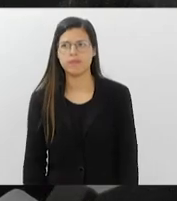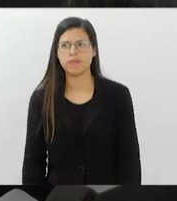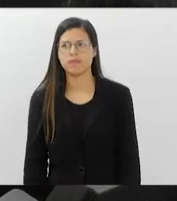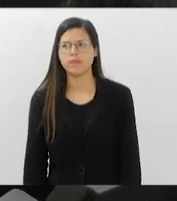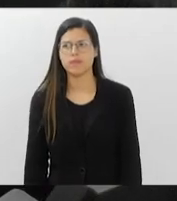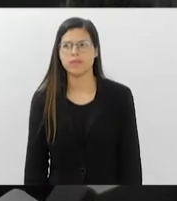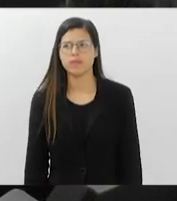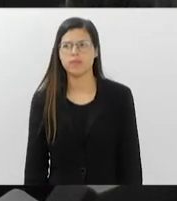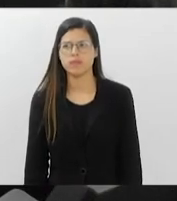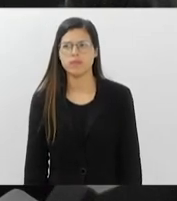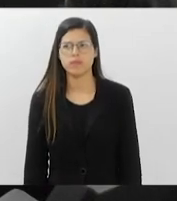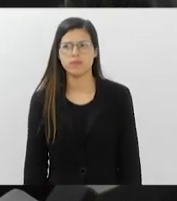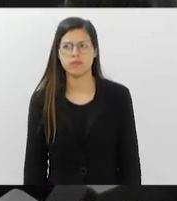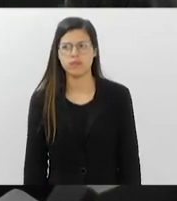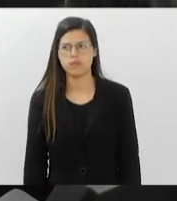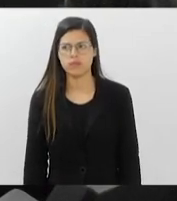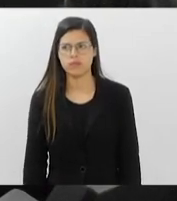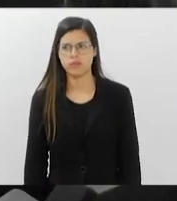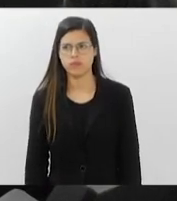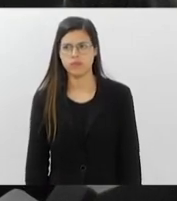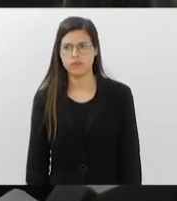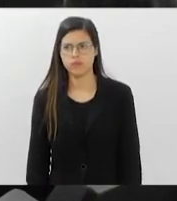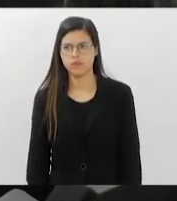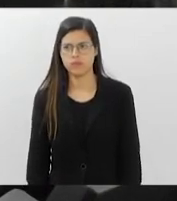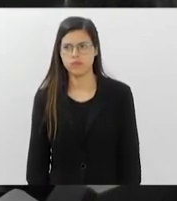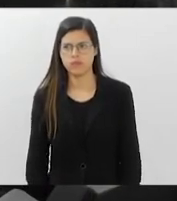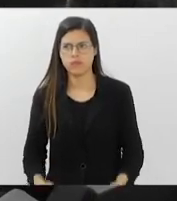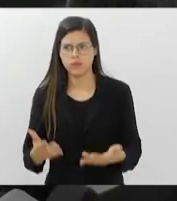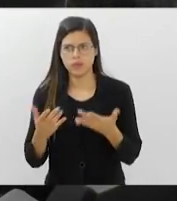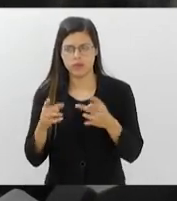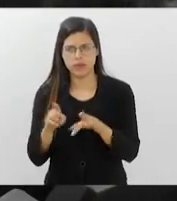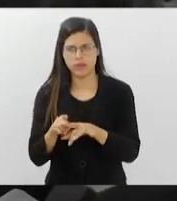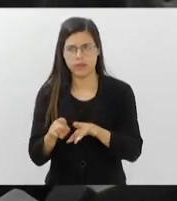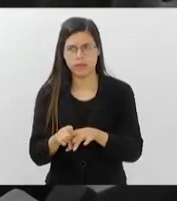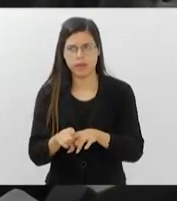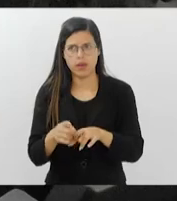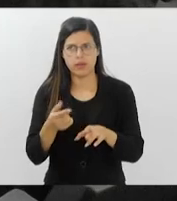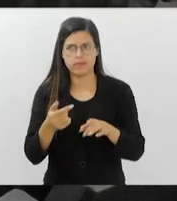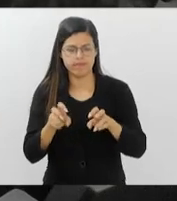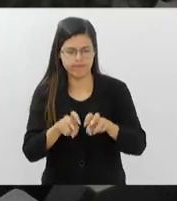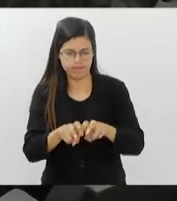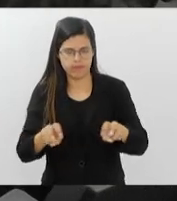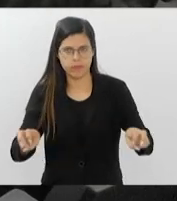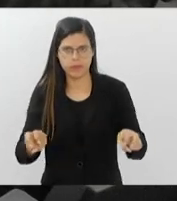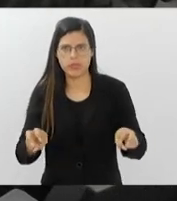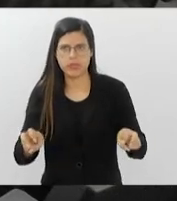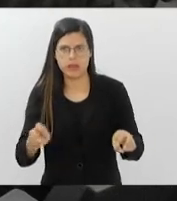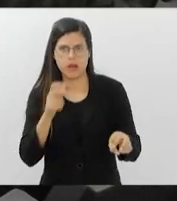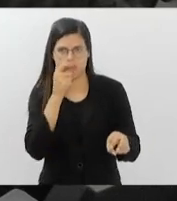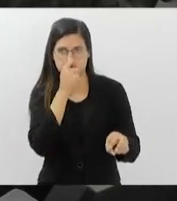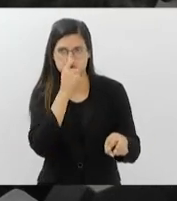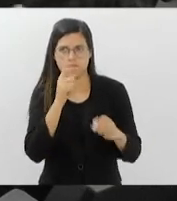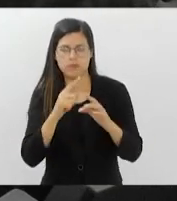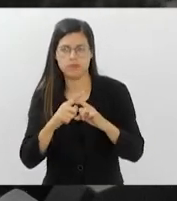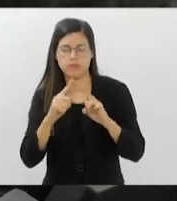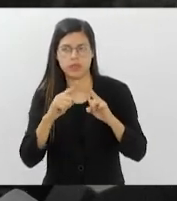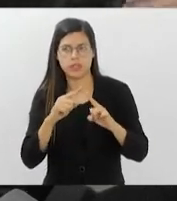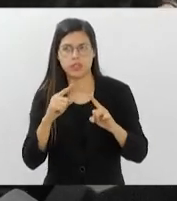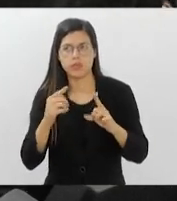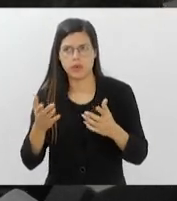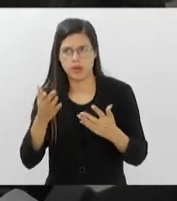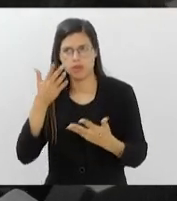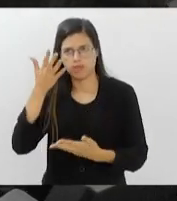queria também a gente não tem espaço aqui na mesa mas já estendendo aqui paraa fala